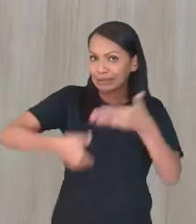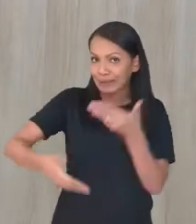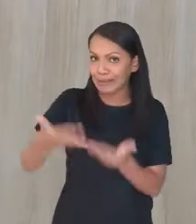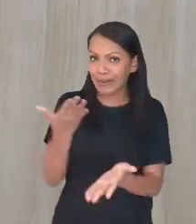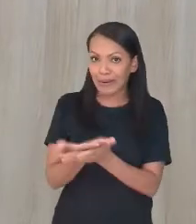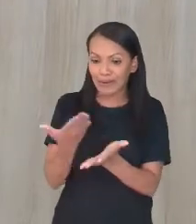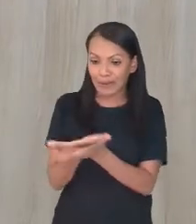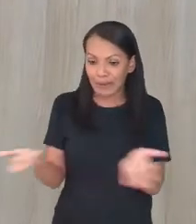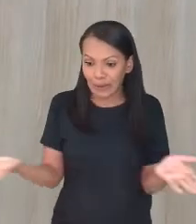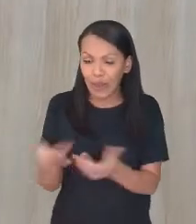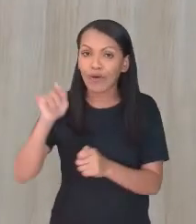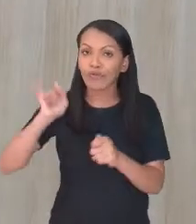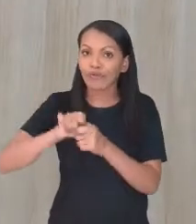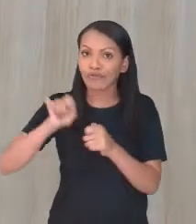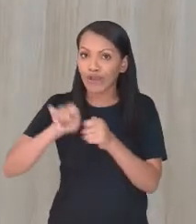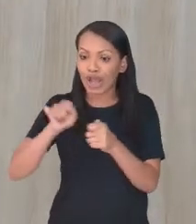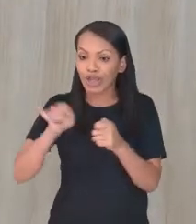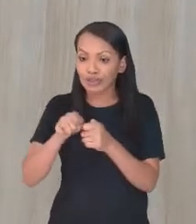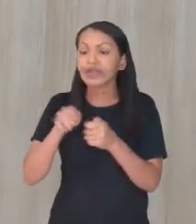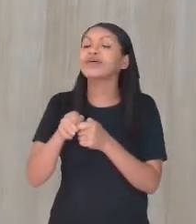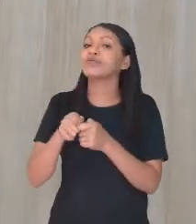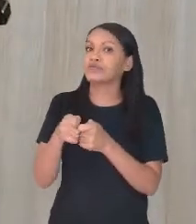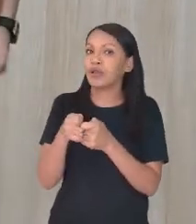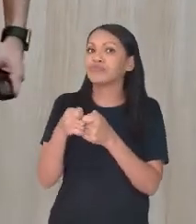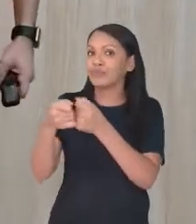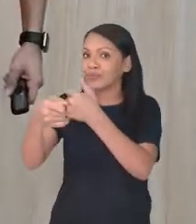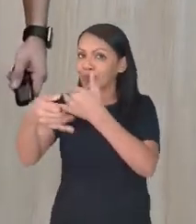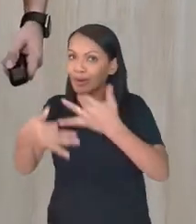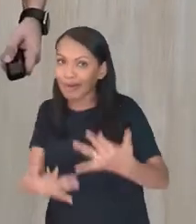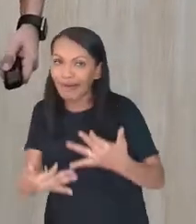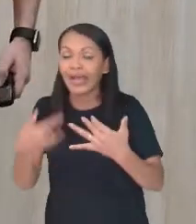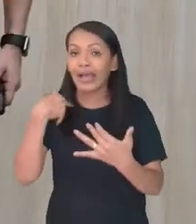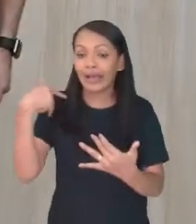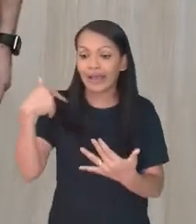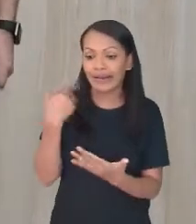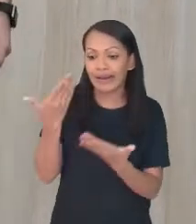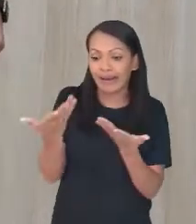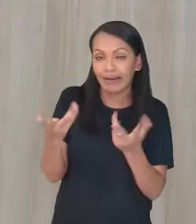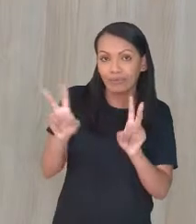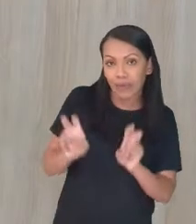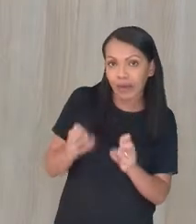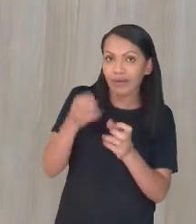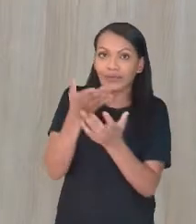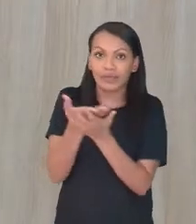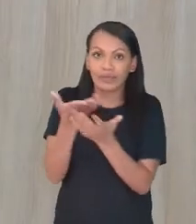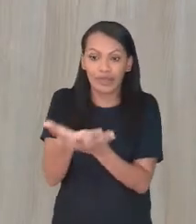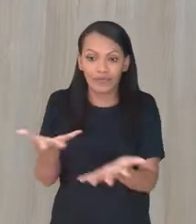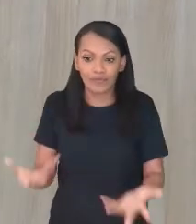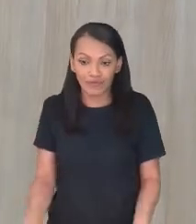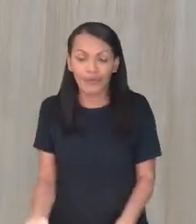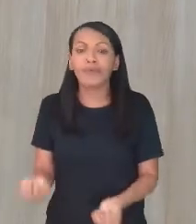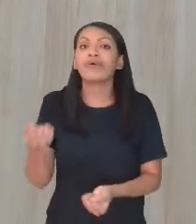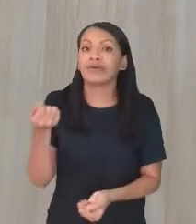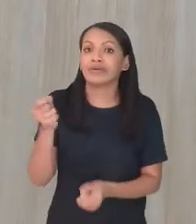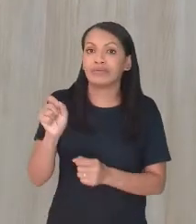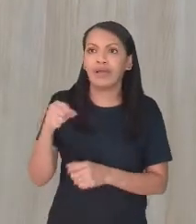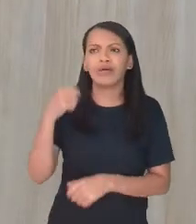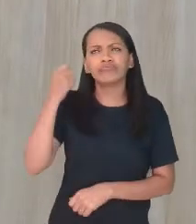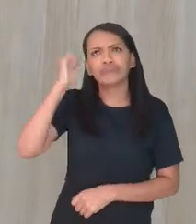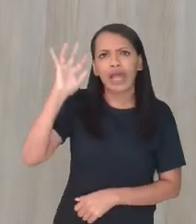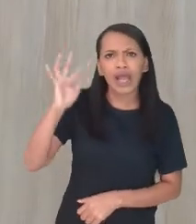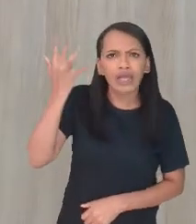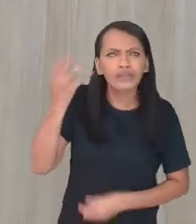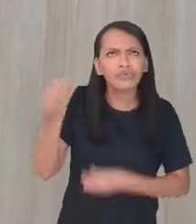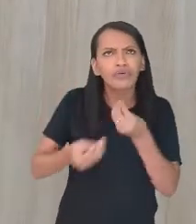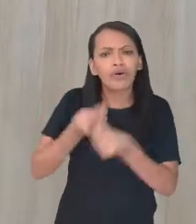de hoje, fazendo os comentários, certo? Sobre essa aula que vamos trabalhar hoje sobre solução aí